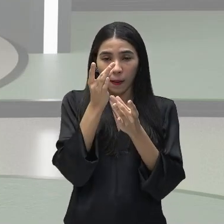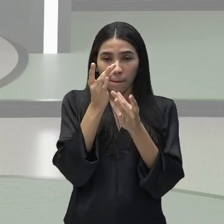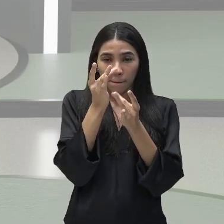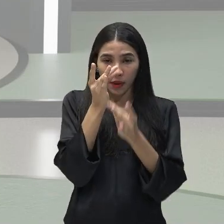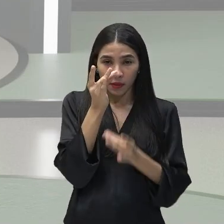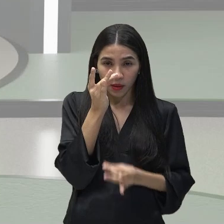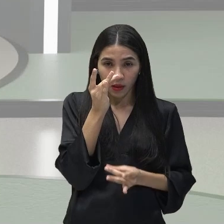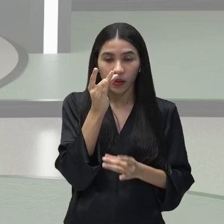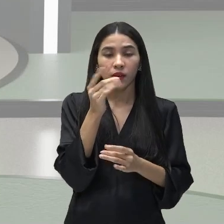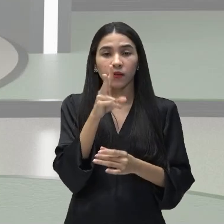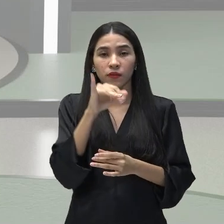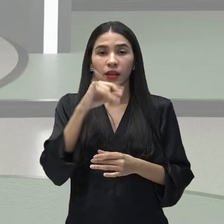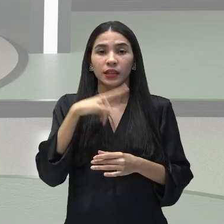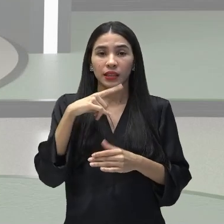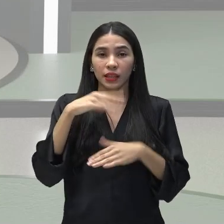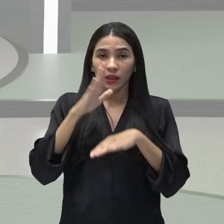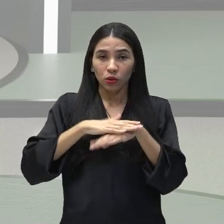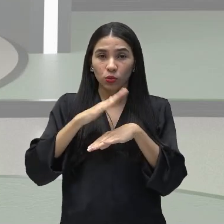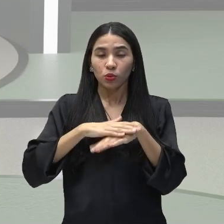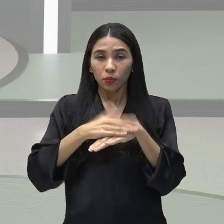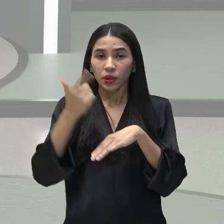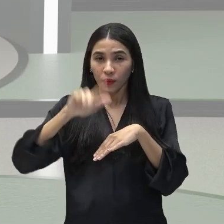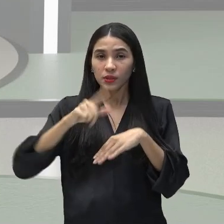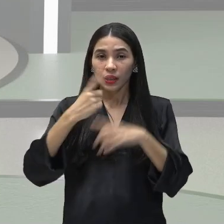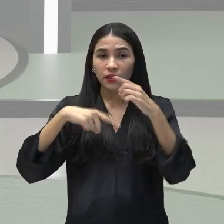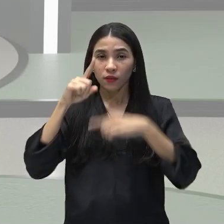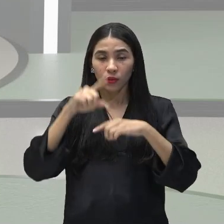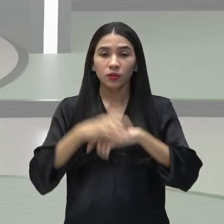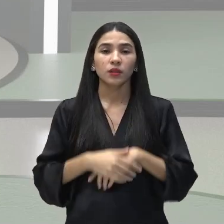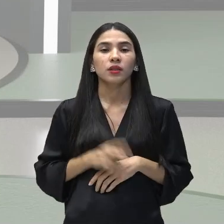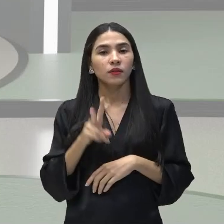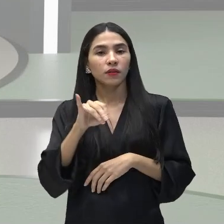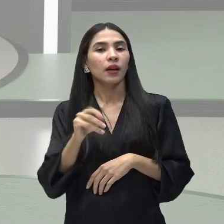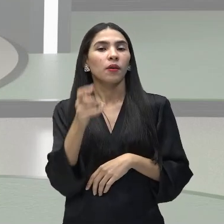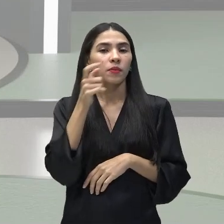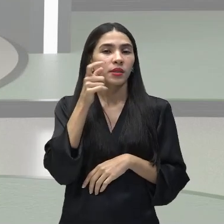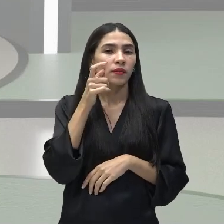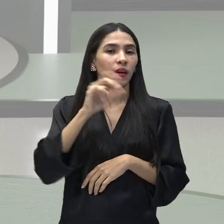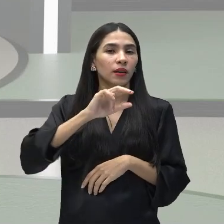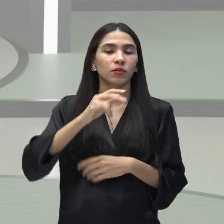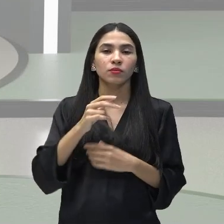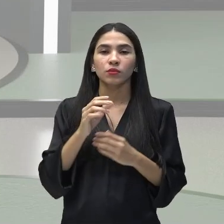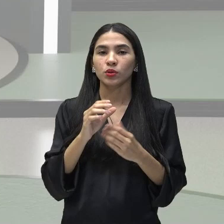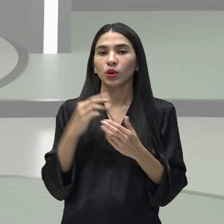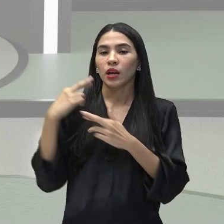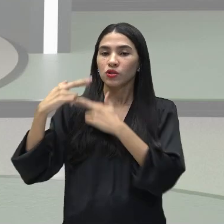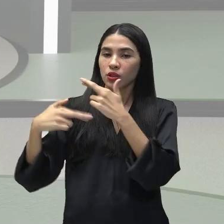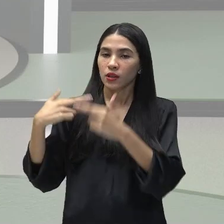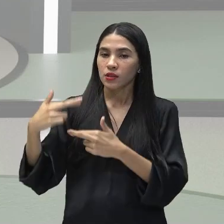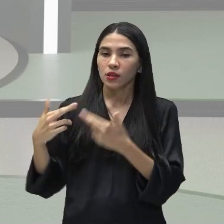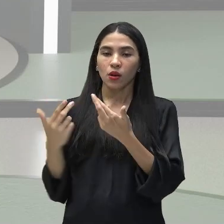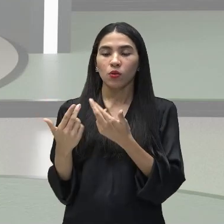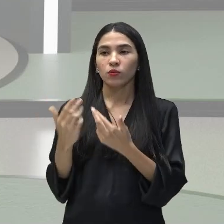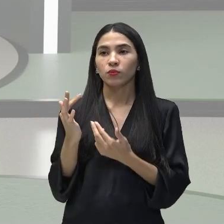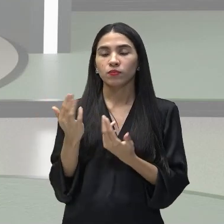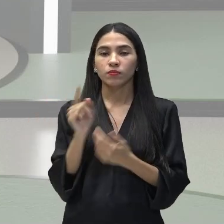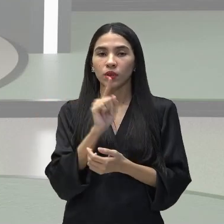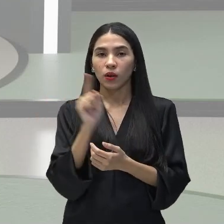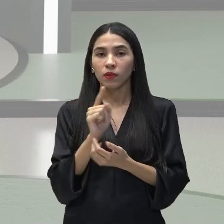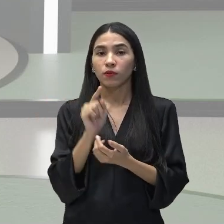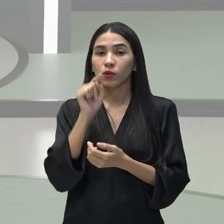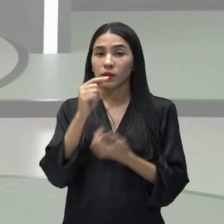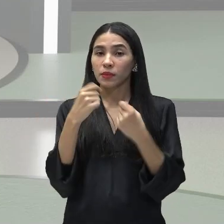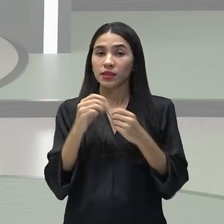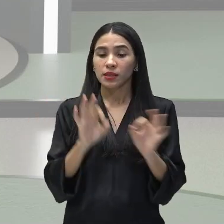ter a capacidade de evoluir. Isso aí vai ser observado e não é de uma geração para outra, é observando várias